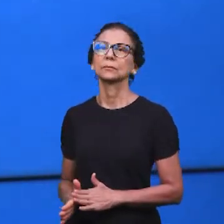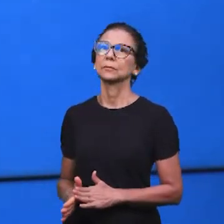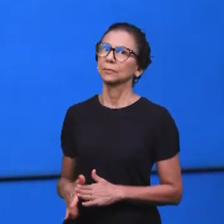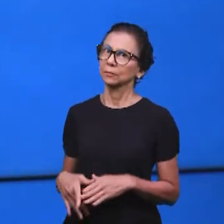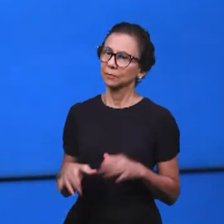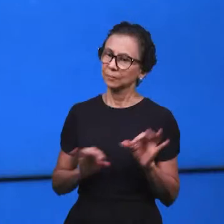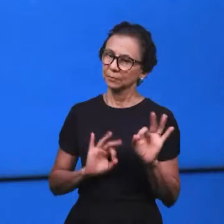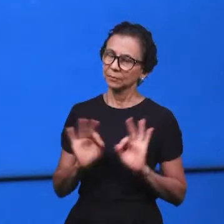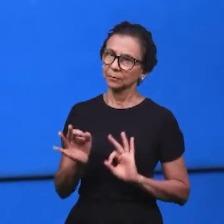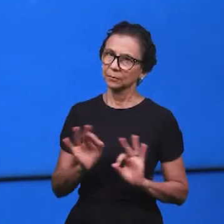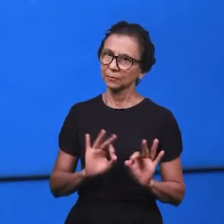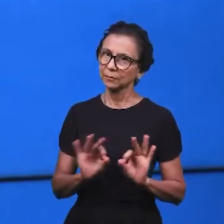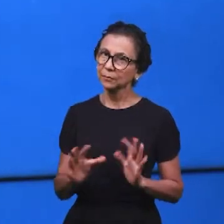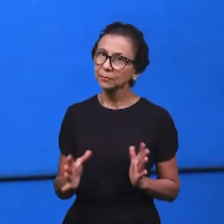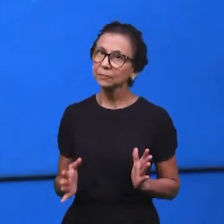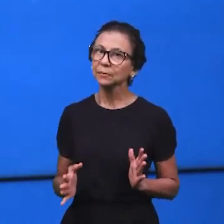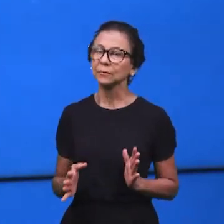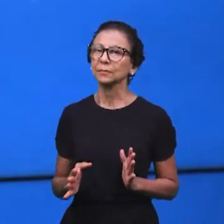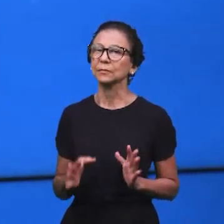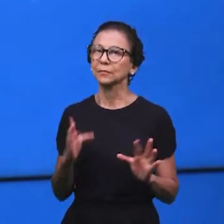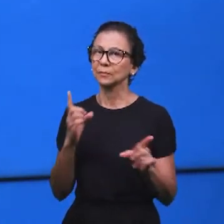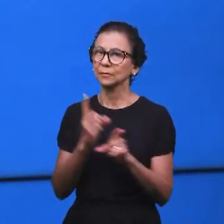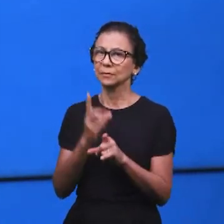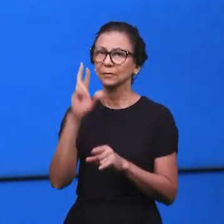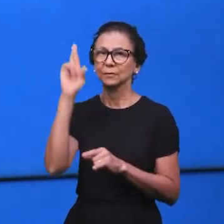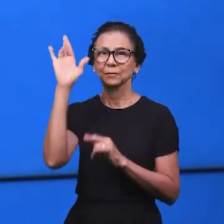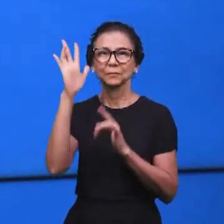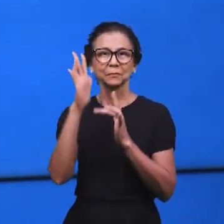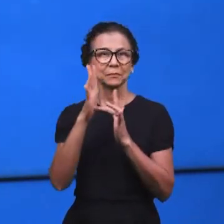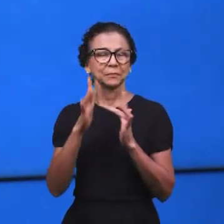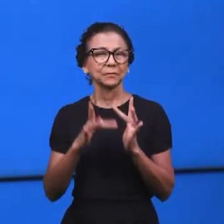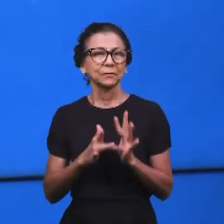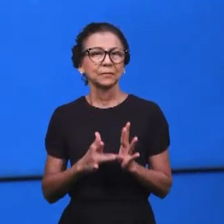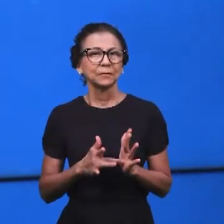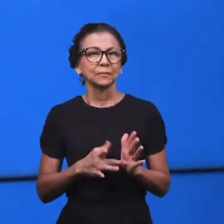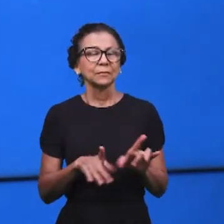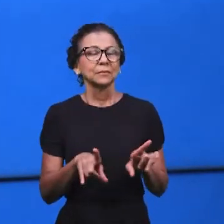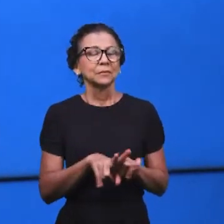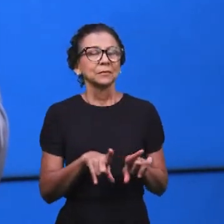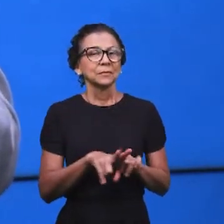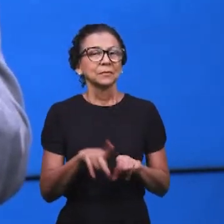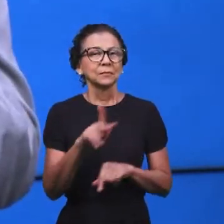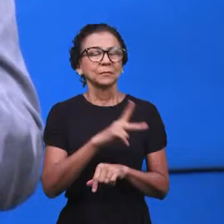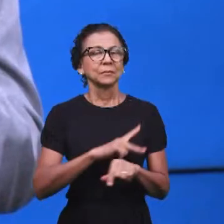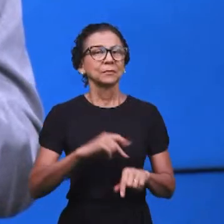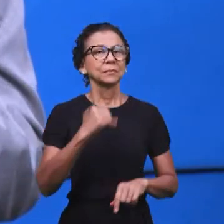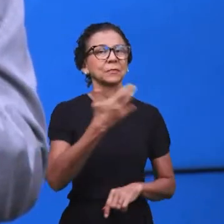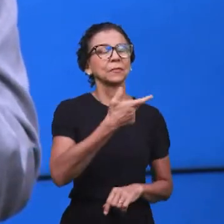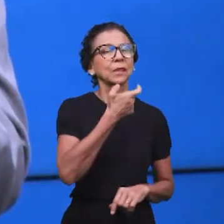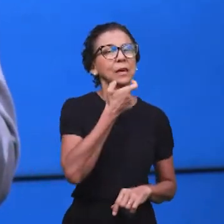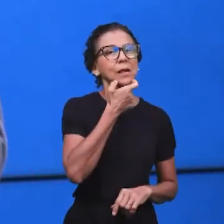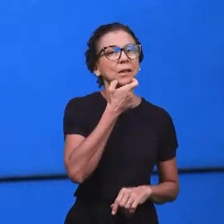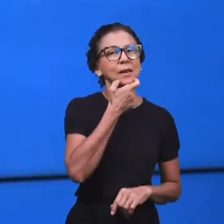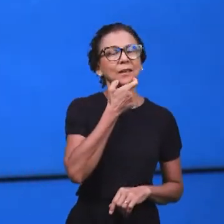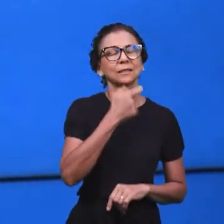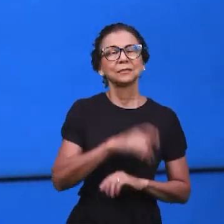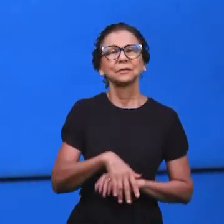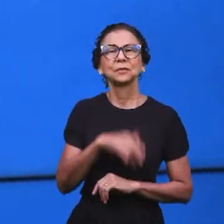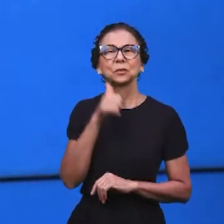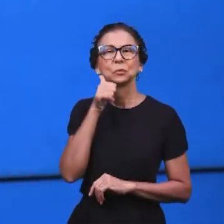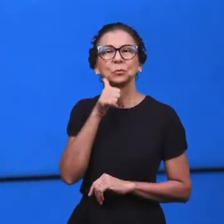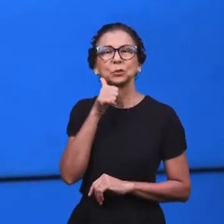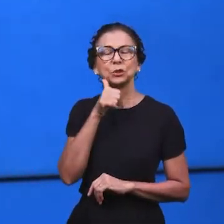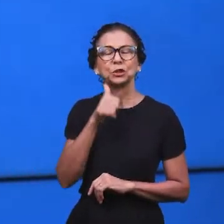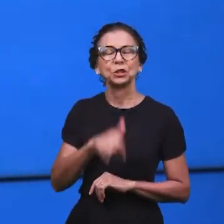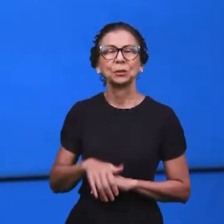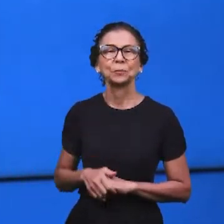realmente preparada, né? Para este dia, para o encontro com o Senhor Jesus. Também da Inglaterra, nós vemos lá a resposta da Maria